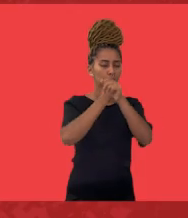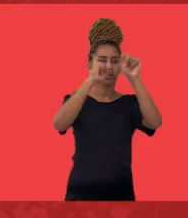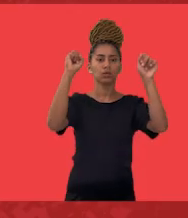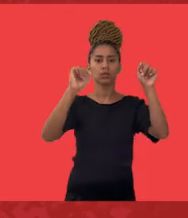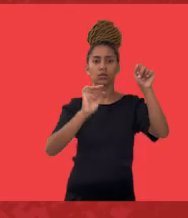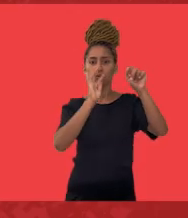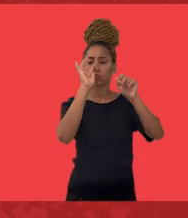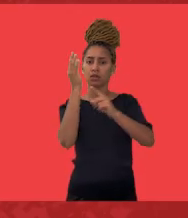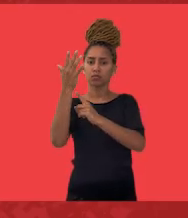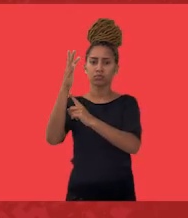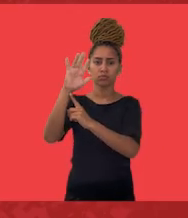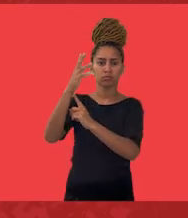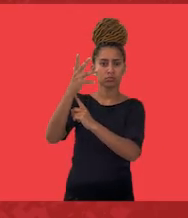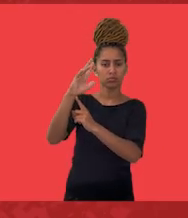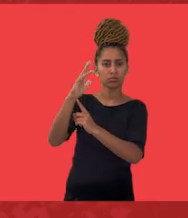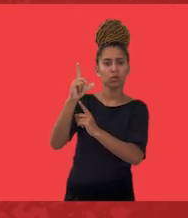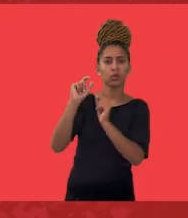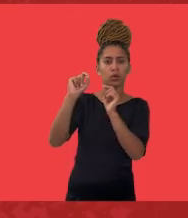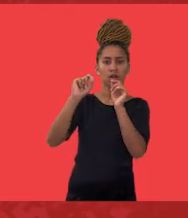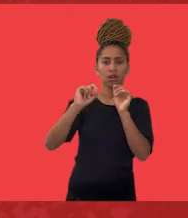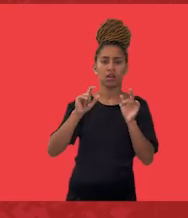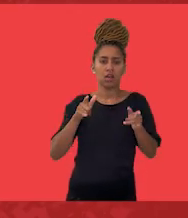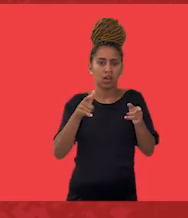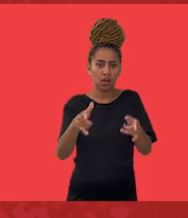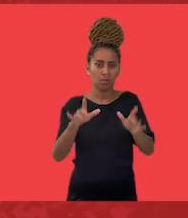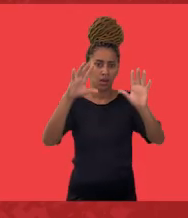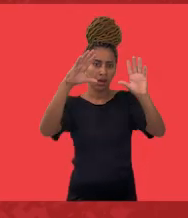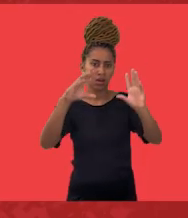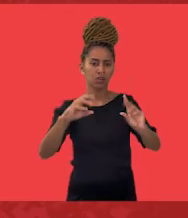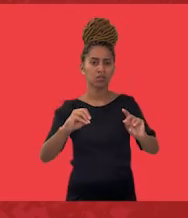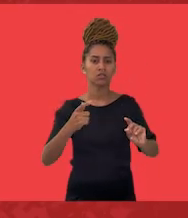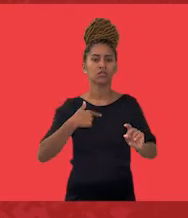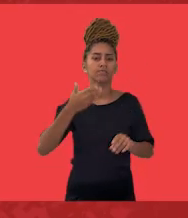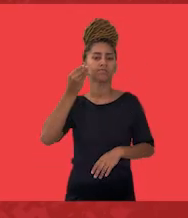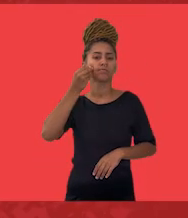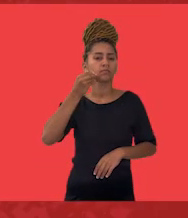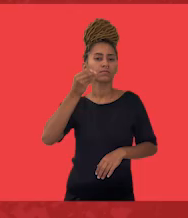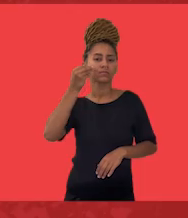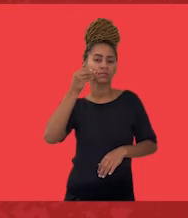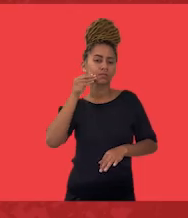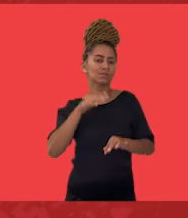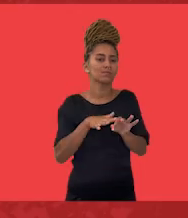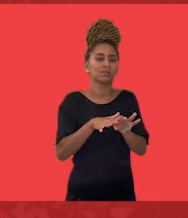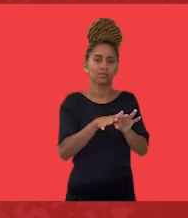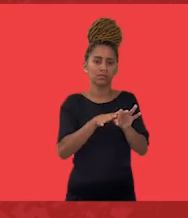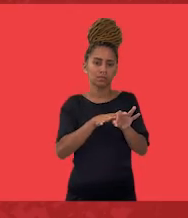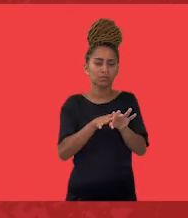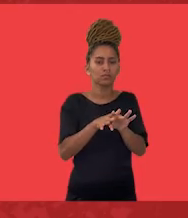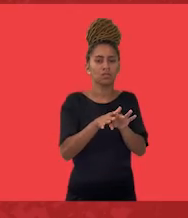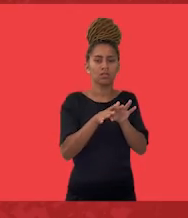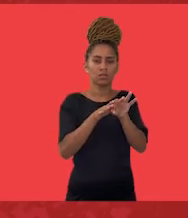homem, traí um homem. Comi docinhos, compus uma música infantil e ridícula